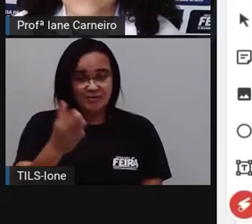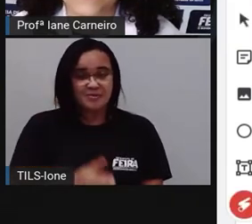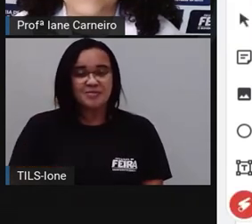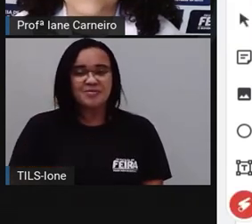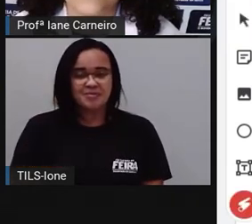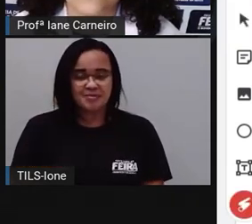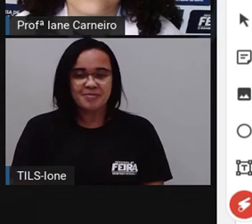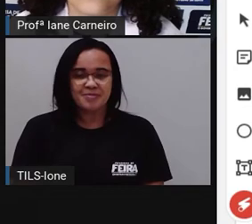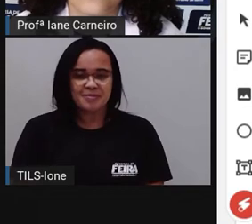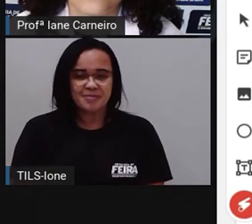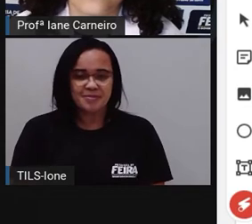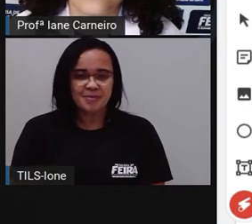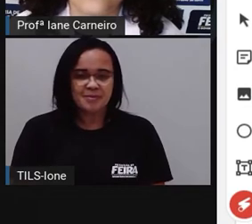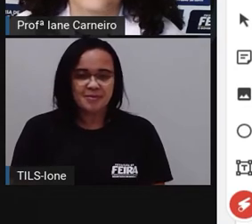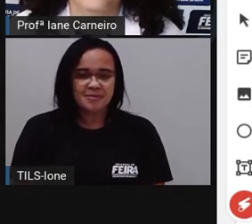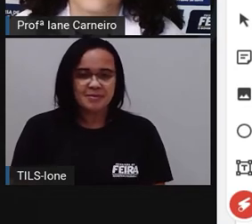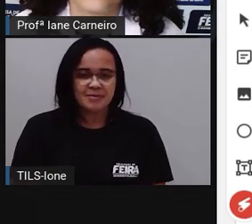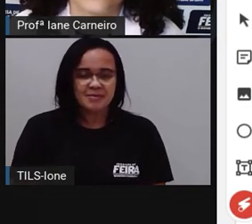Ré.